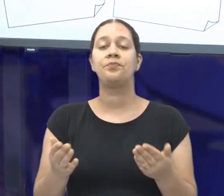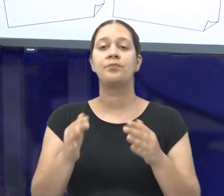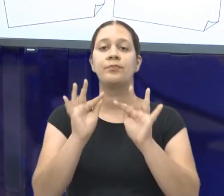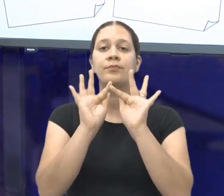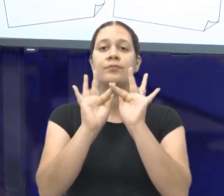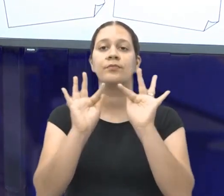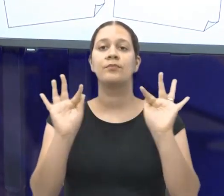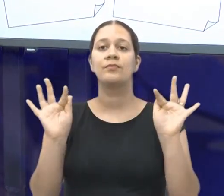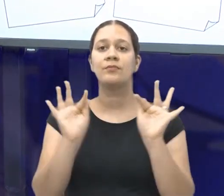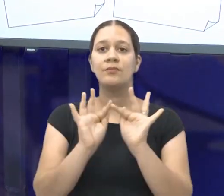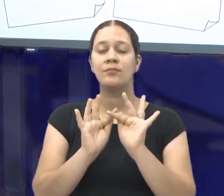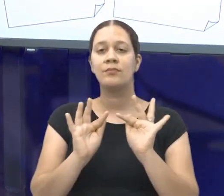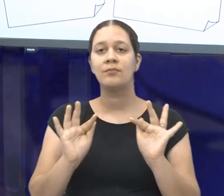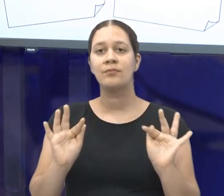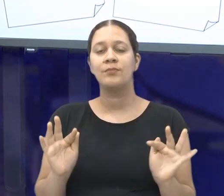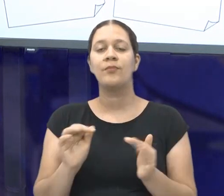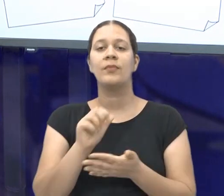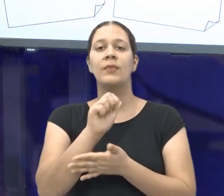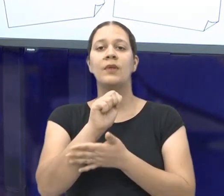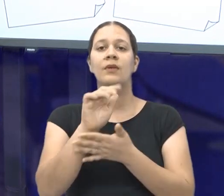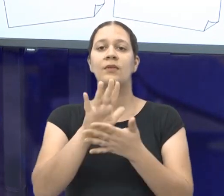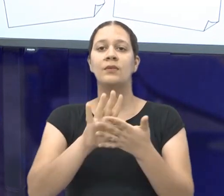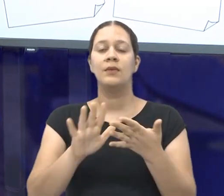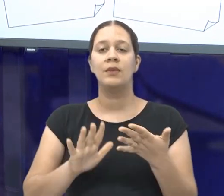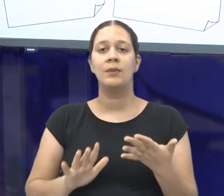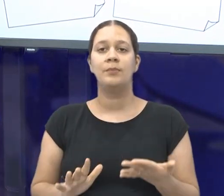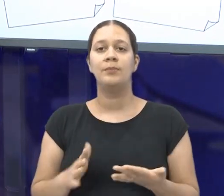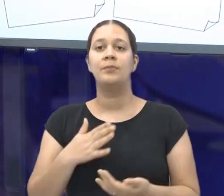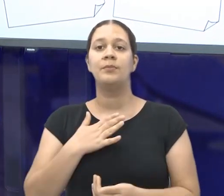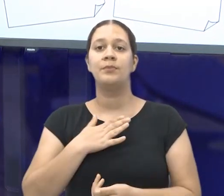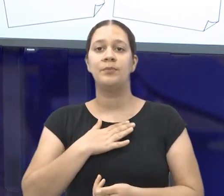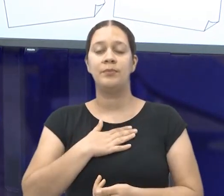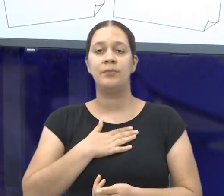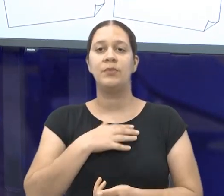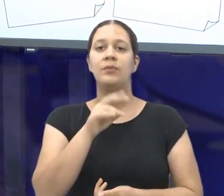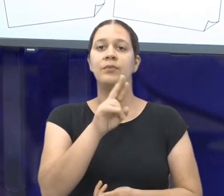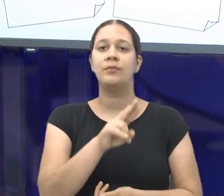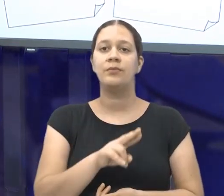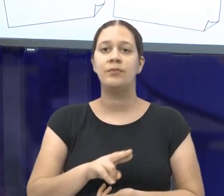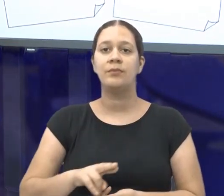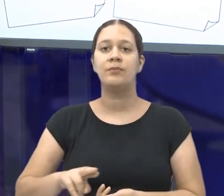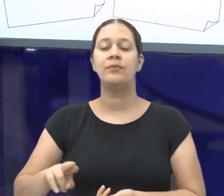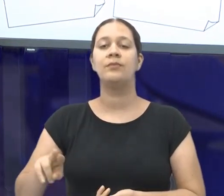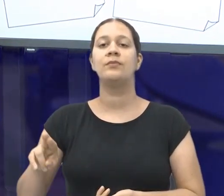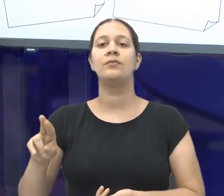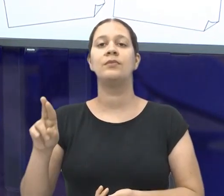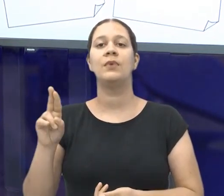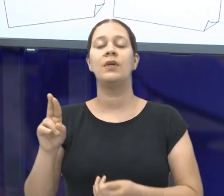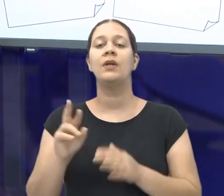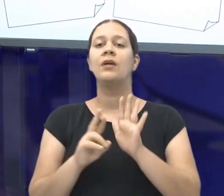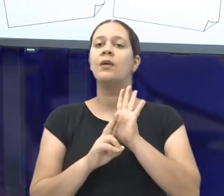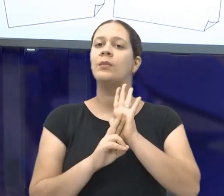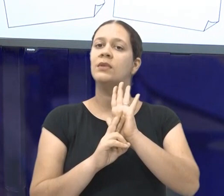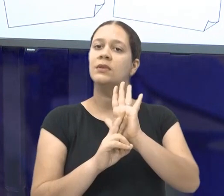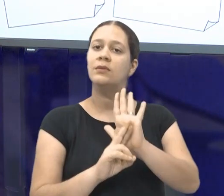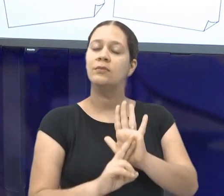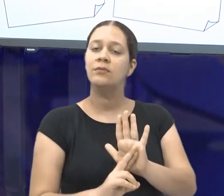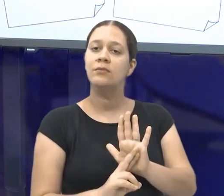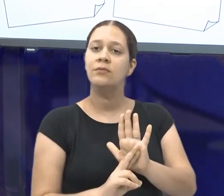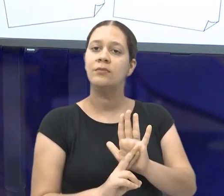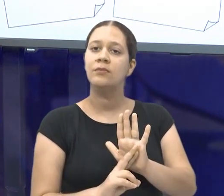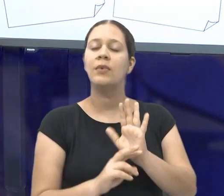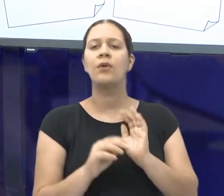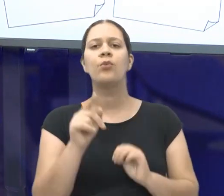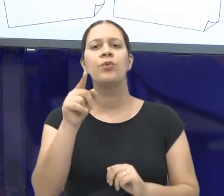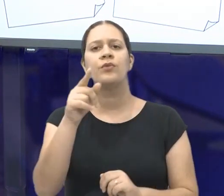primeira atividade para você preencher dizendo: para mim, a religião representa... E aí? O